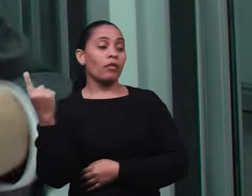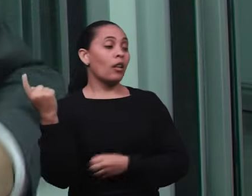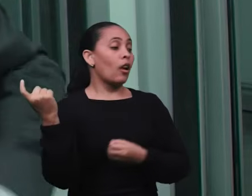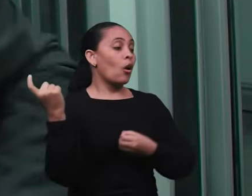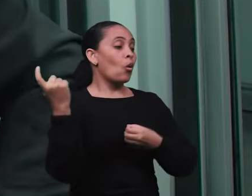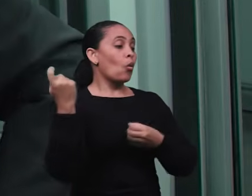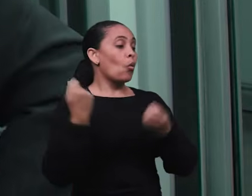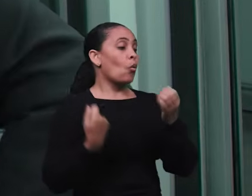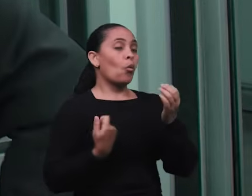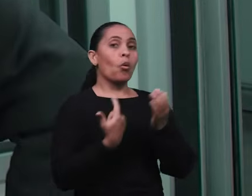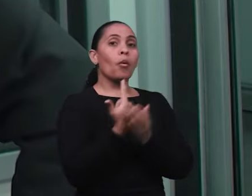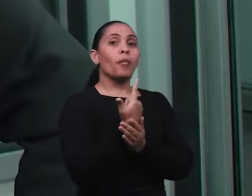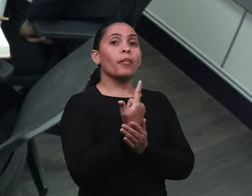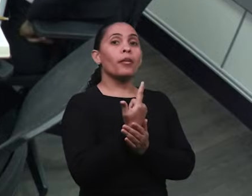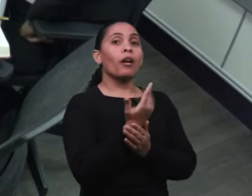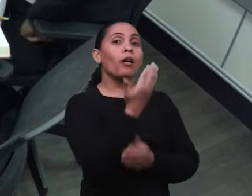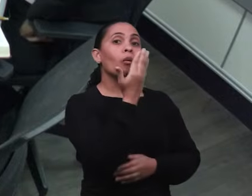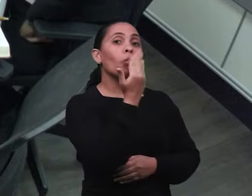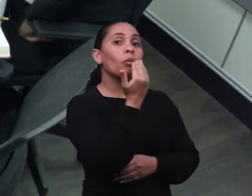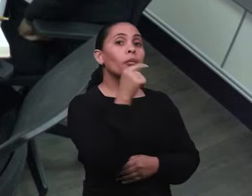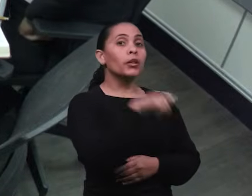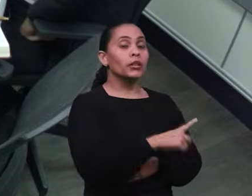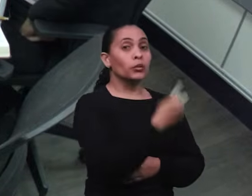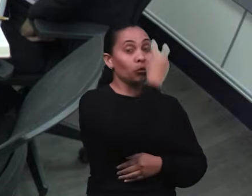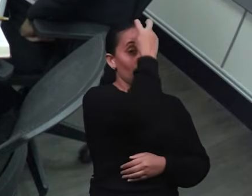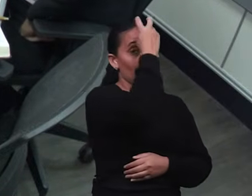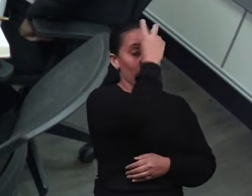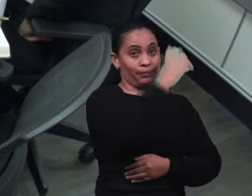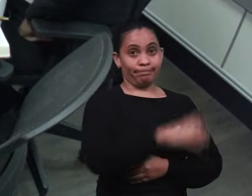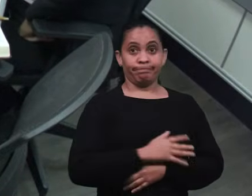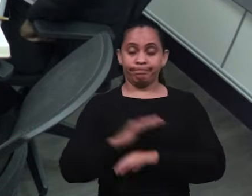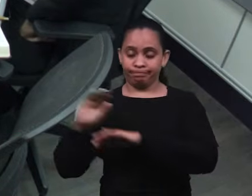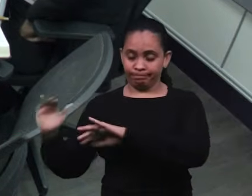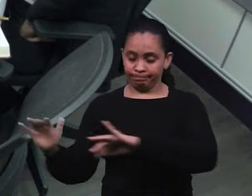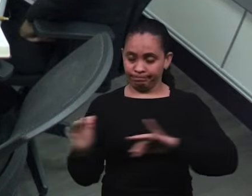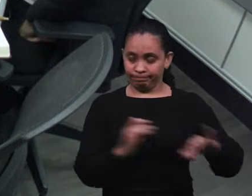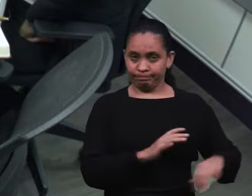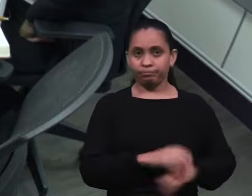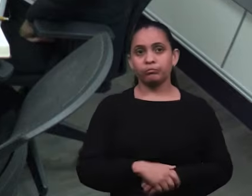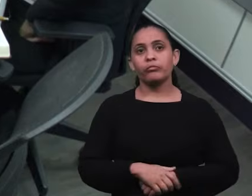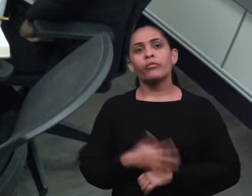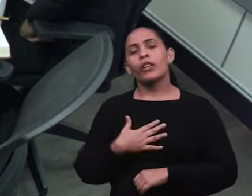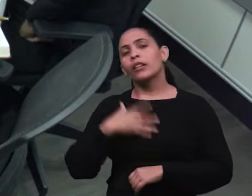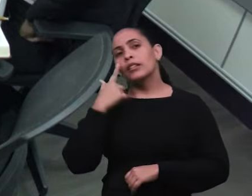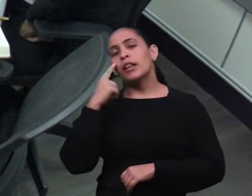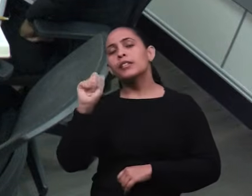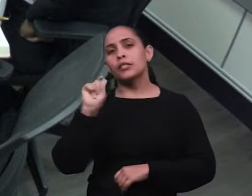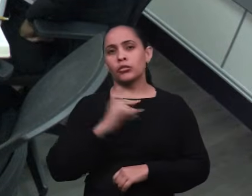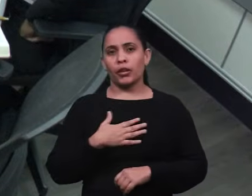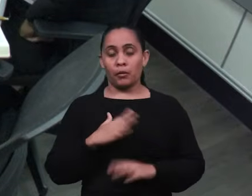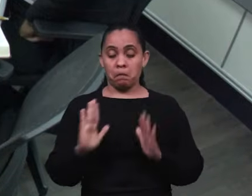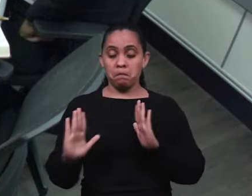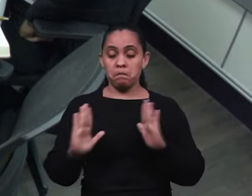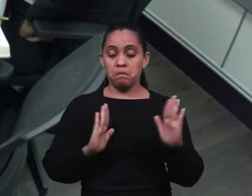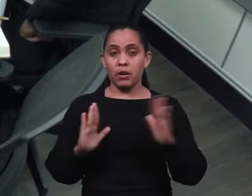No Egito. Muito boa colocação, pastor Moisés. E interessante que na época de José não